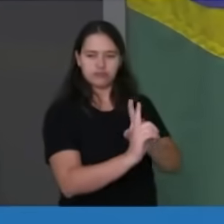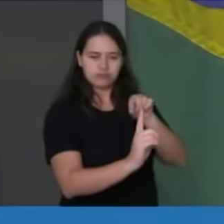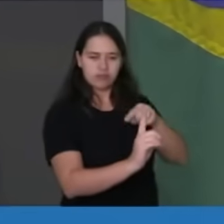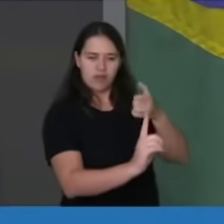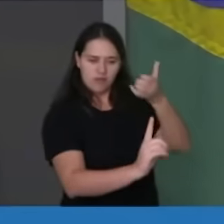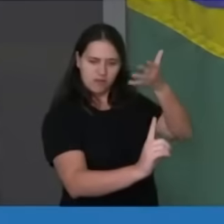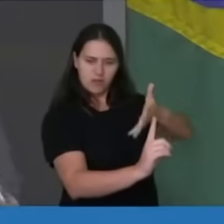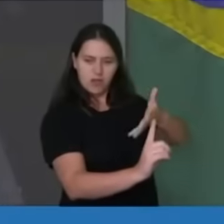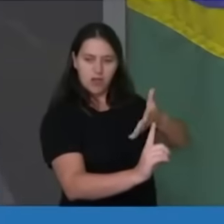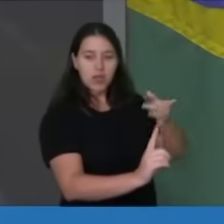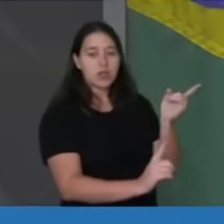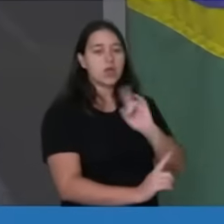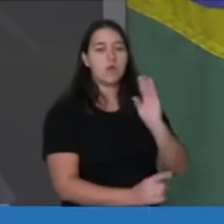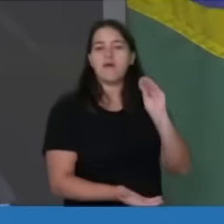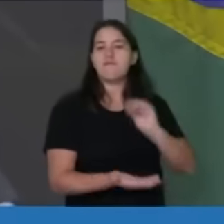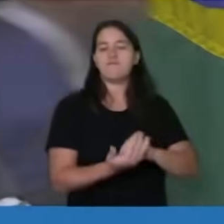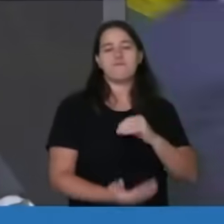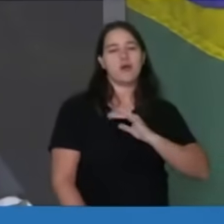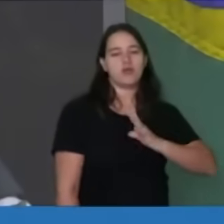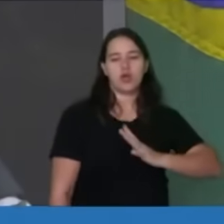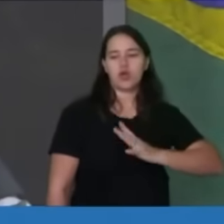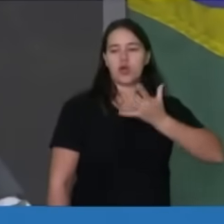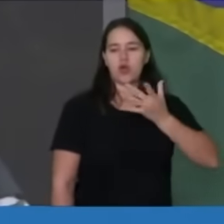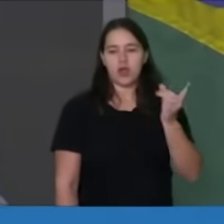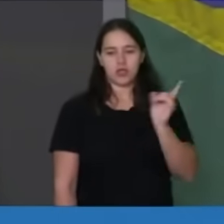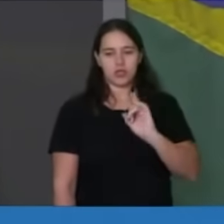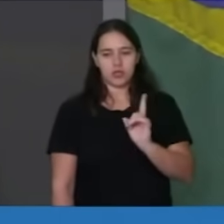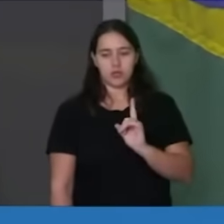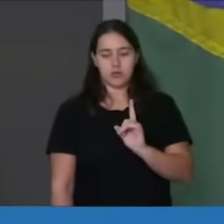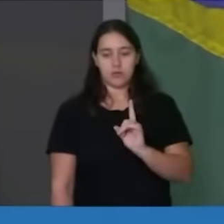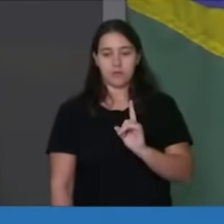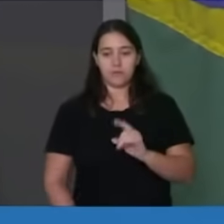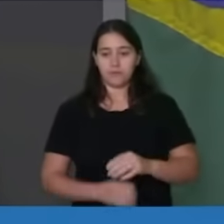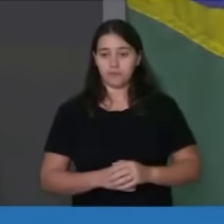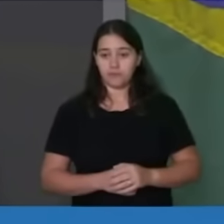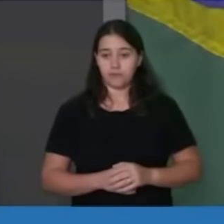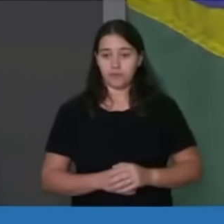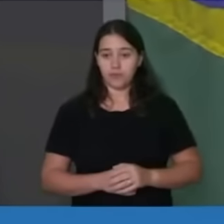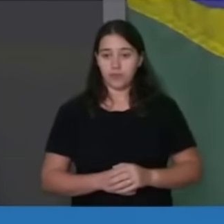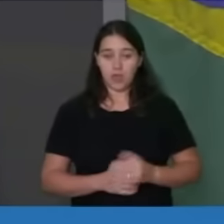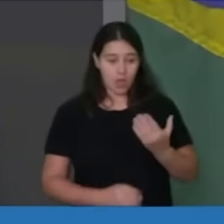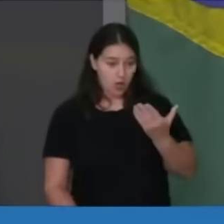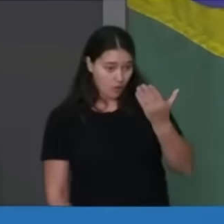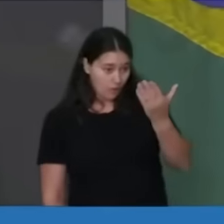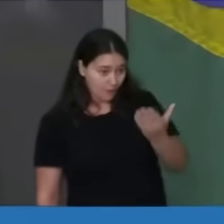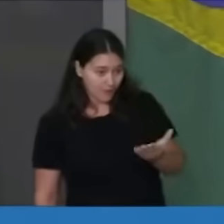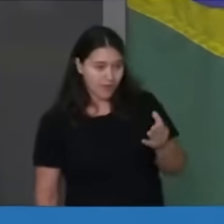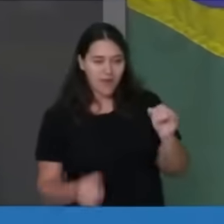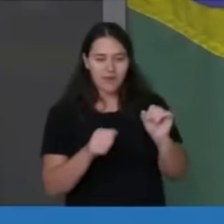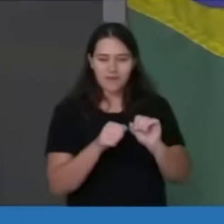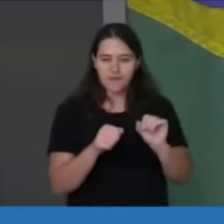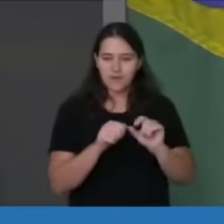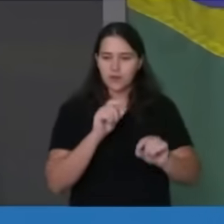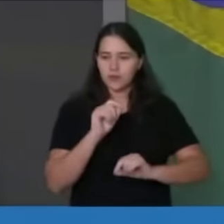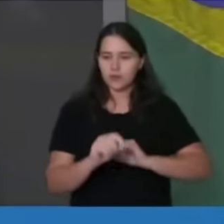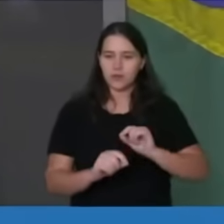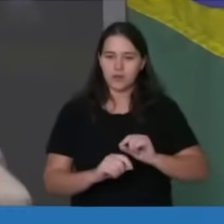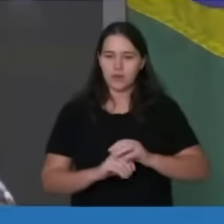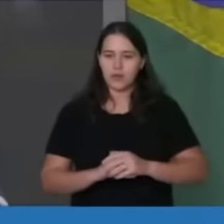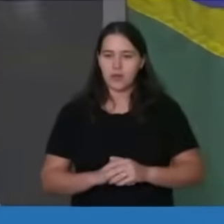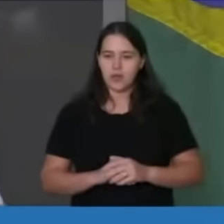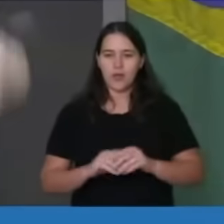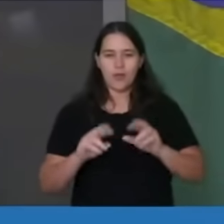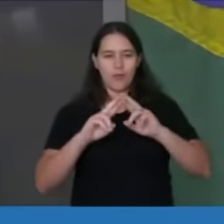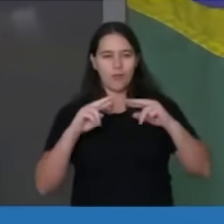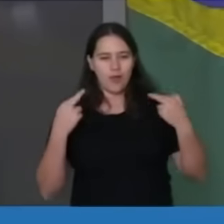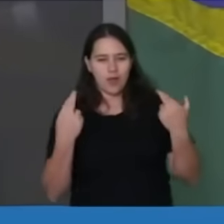não é falta de coragem, não, deputado Arthur Lira. Aliás, Vossa Excelência que fez aquilo numa